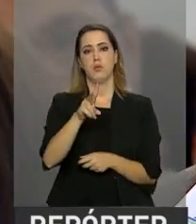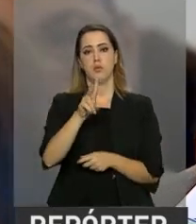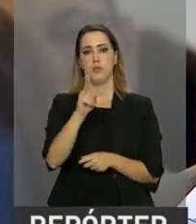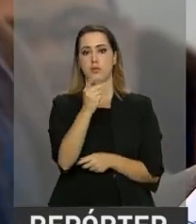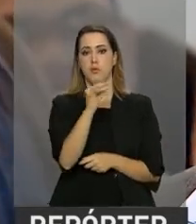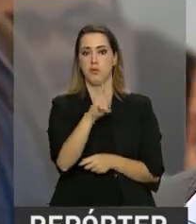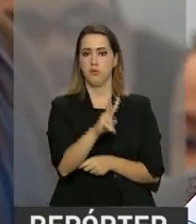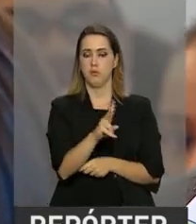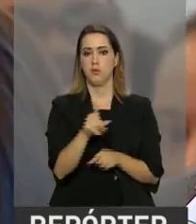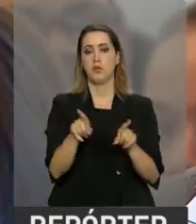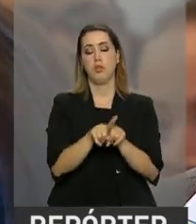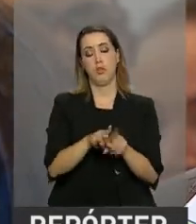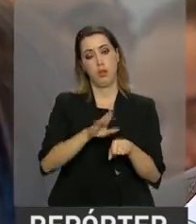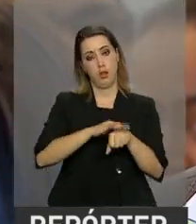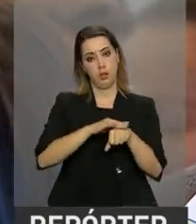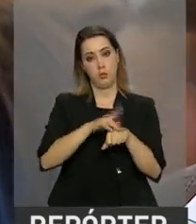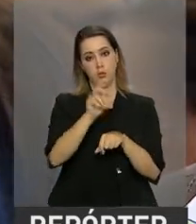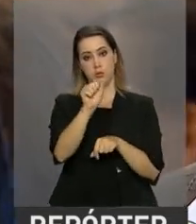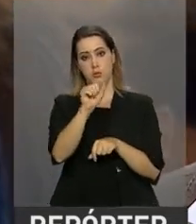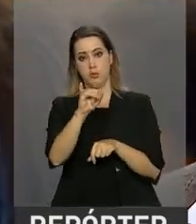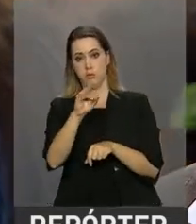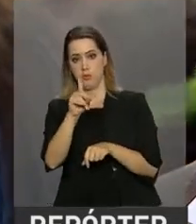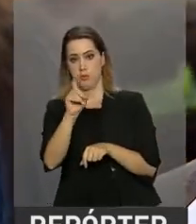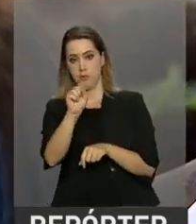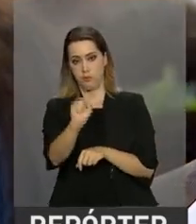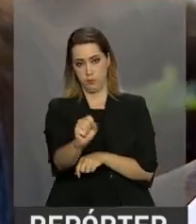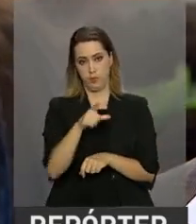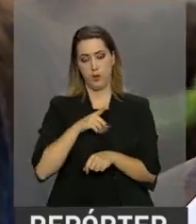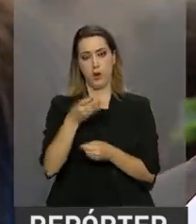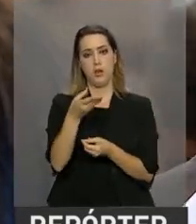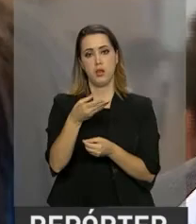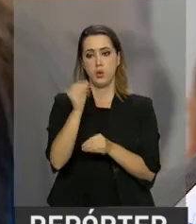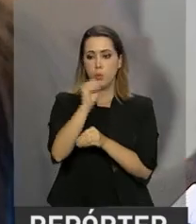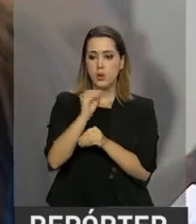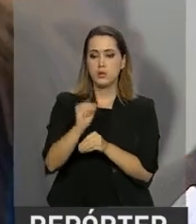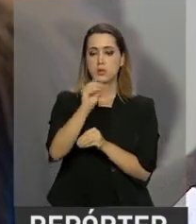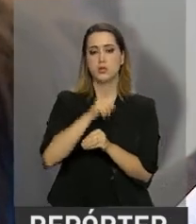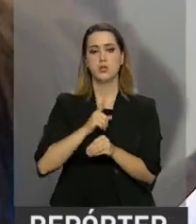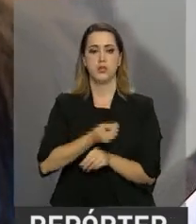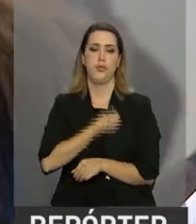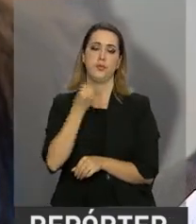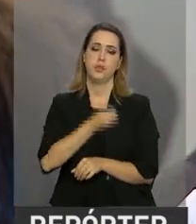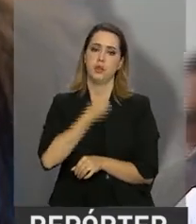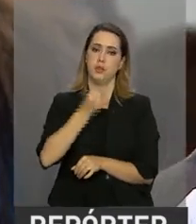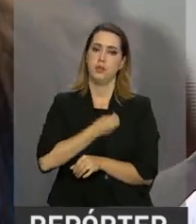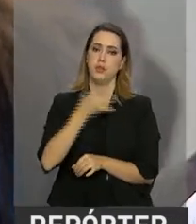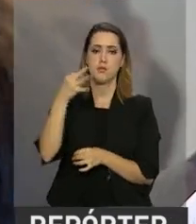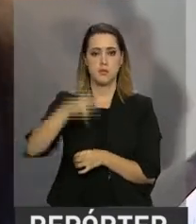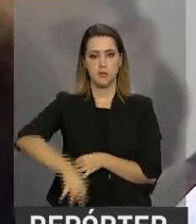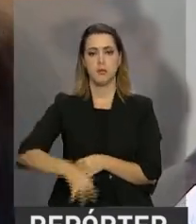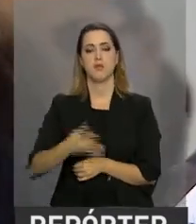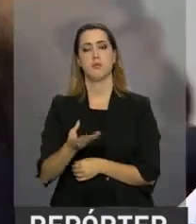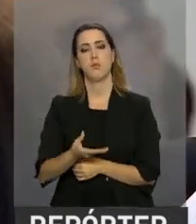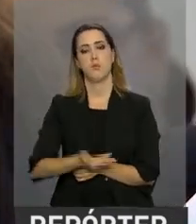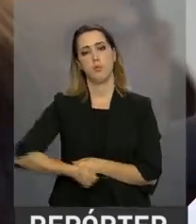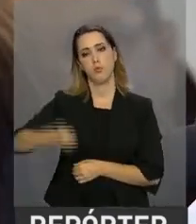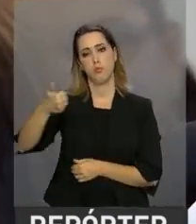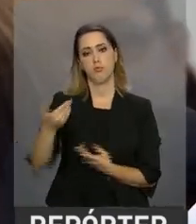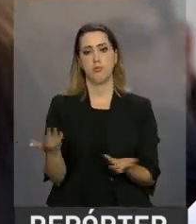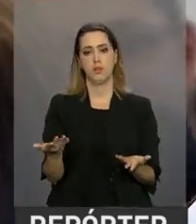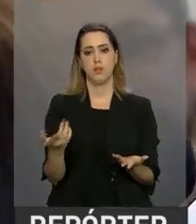a doença da AIDS e que, com esse tratamento, têm uma qualidade de vida bastante adequada. E, por